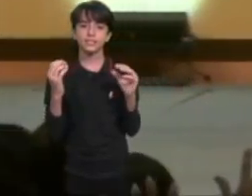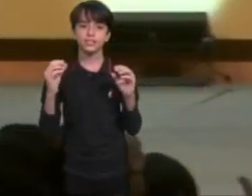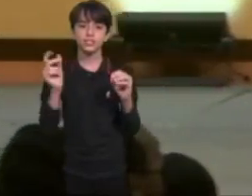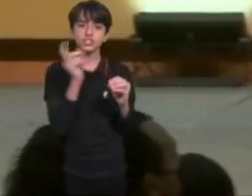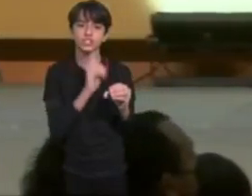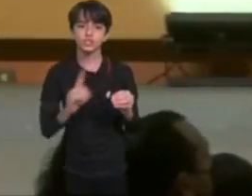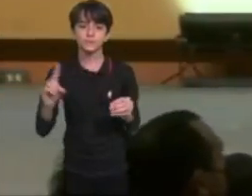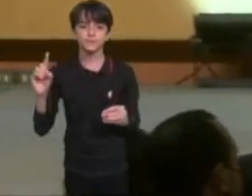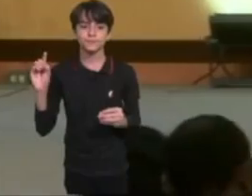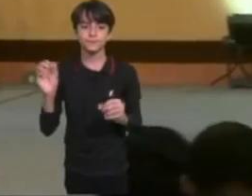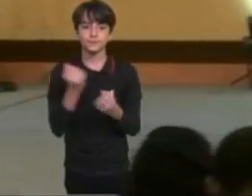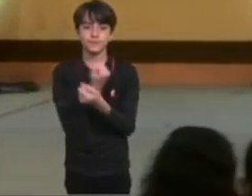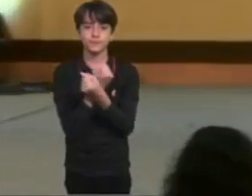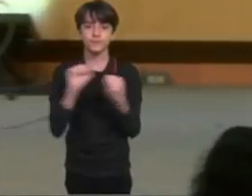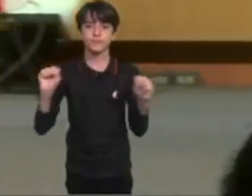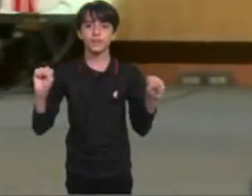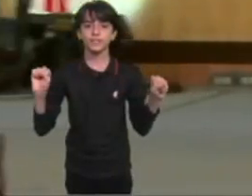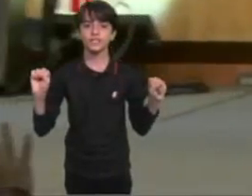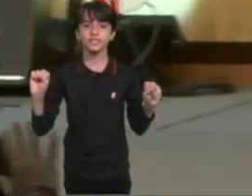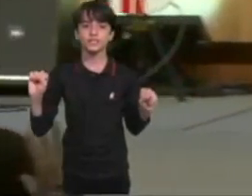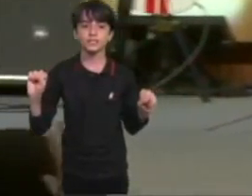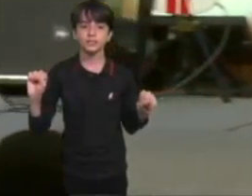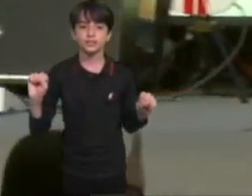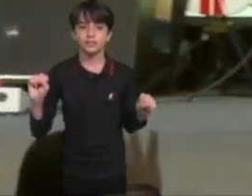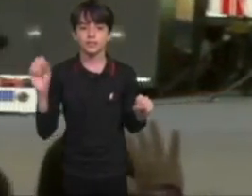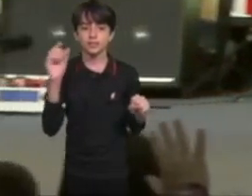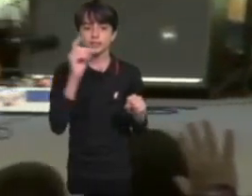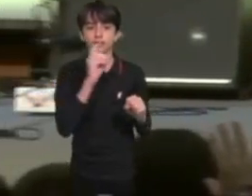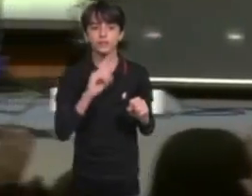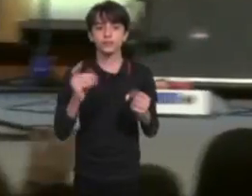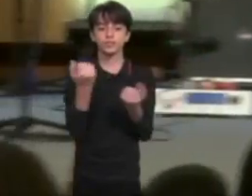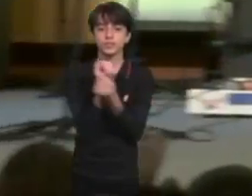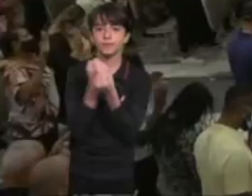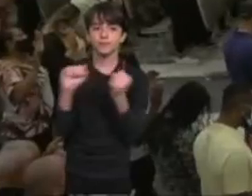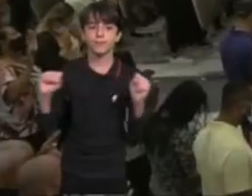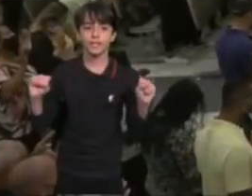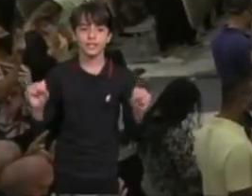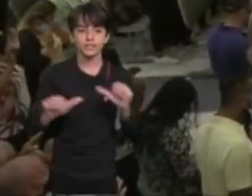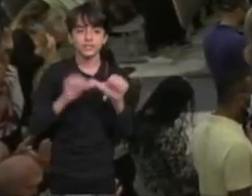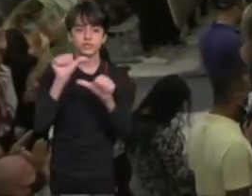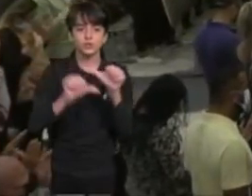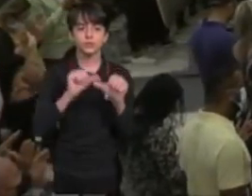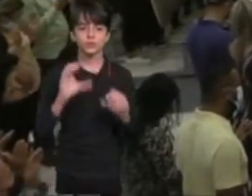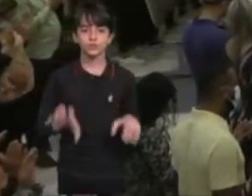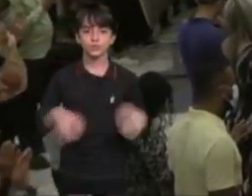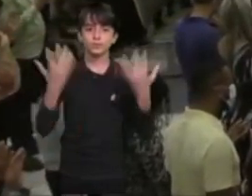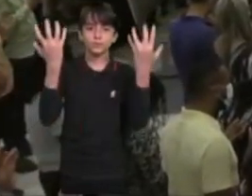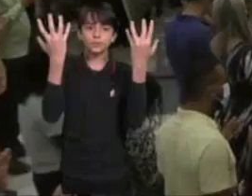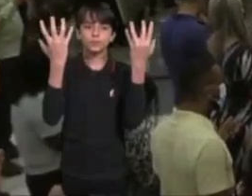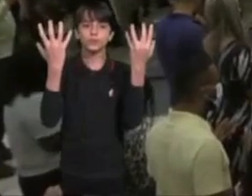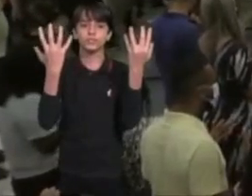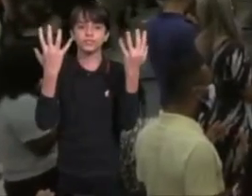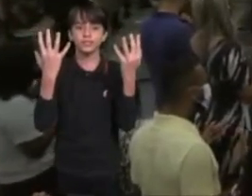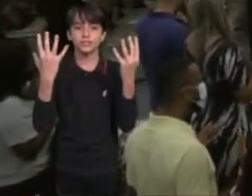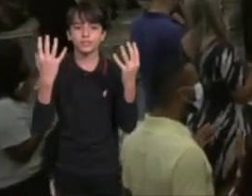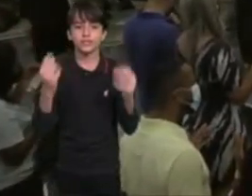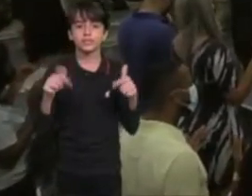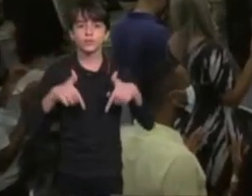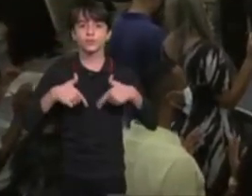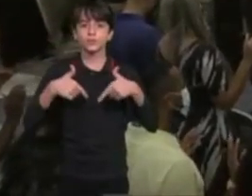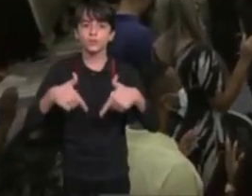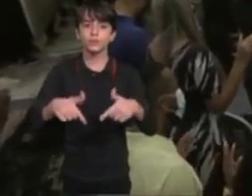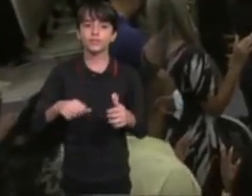quebradas o que o seu Tim Liberty para o seu último dia que o Senhor te levante que o senhor manifeste o seu